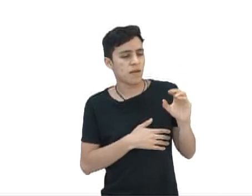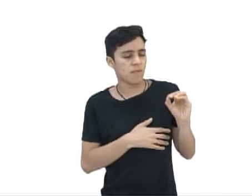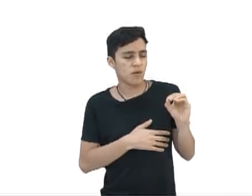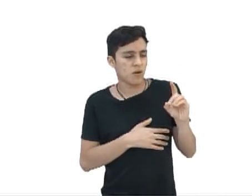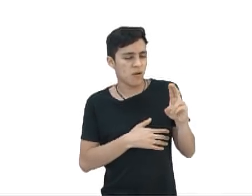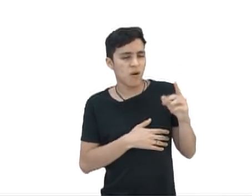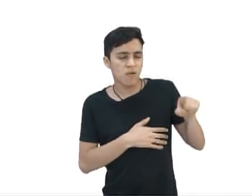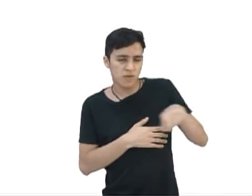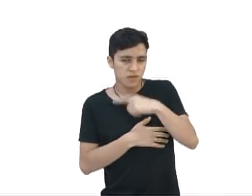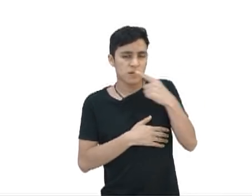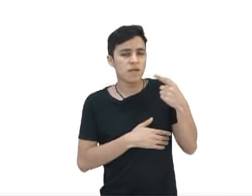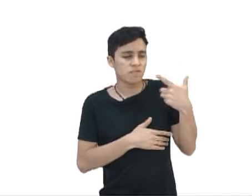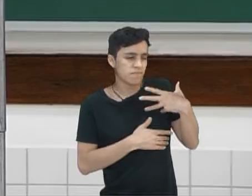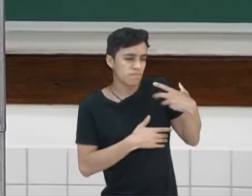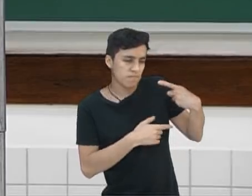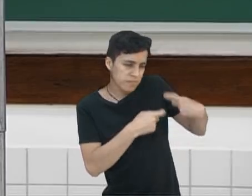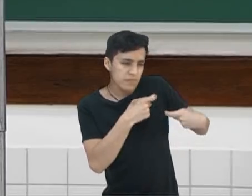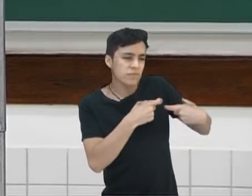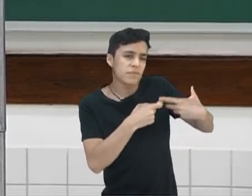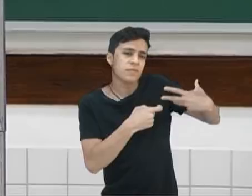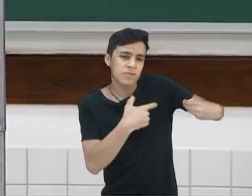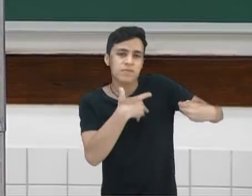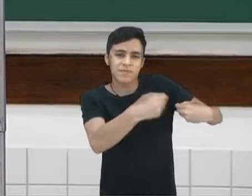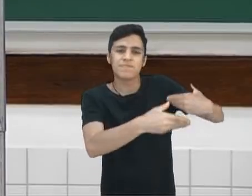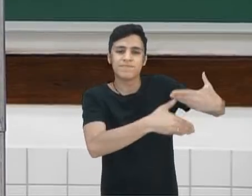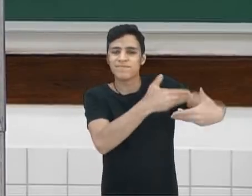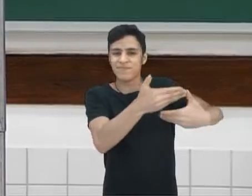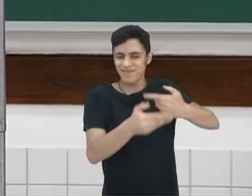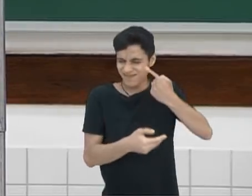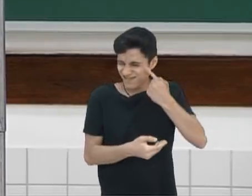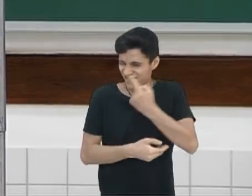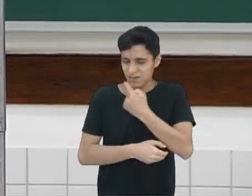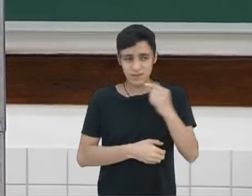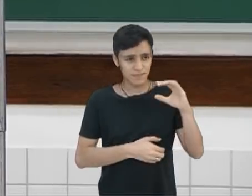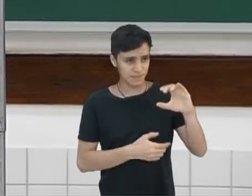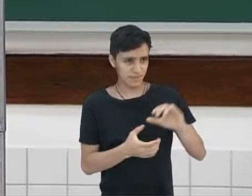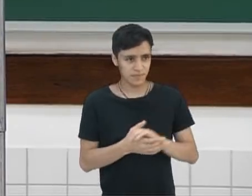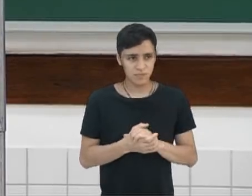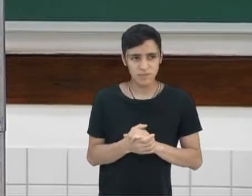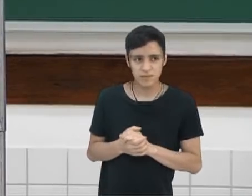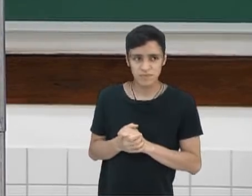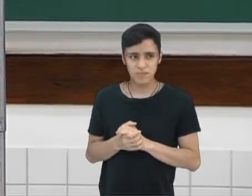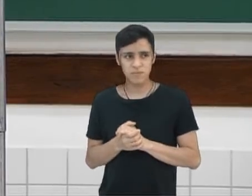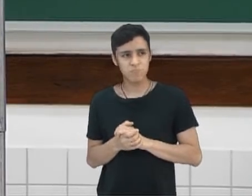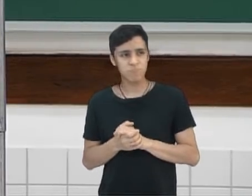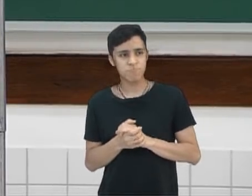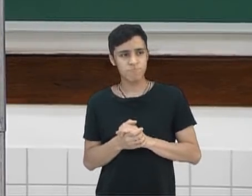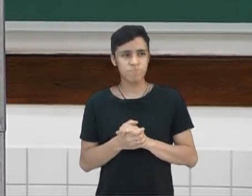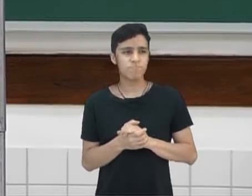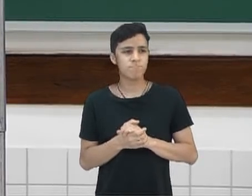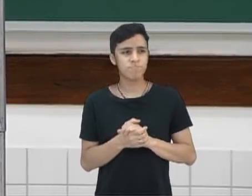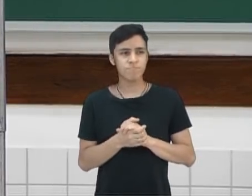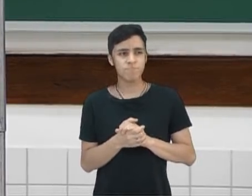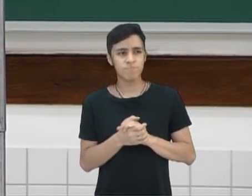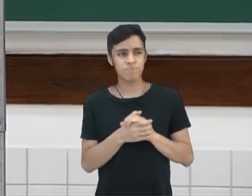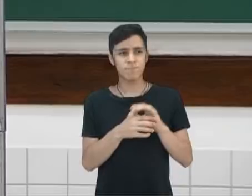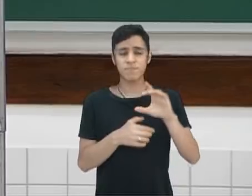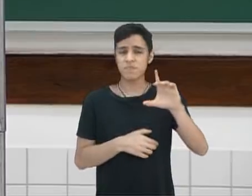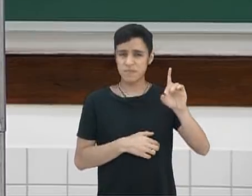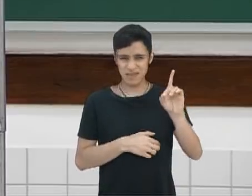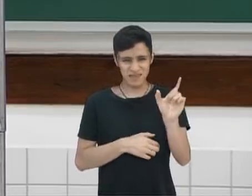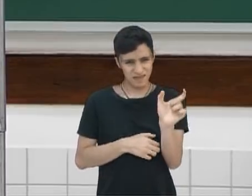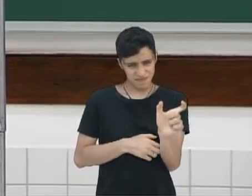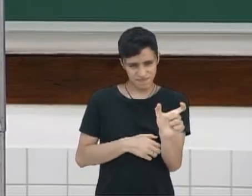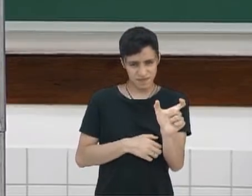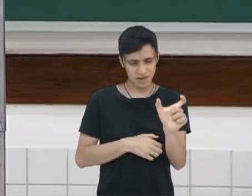nossa resposta aqui era a letra C, tá? Gestação, poderia ser? Não, porque nem todas as